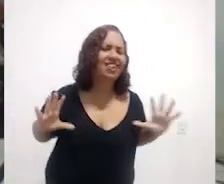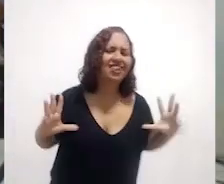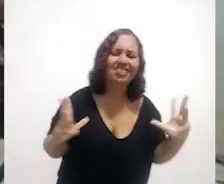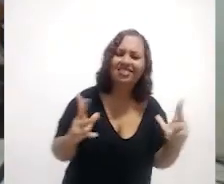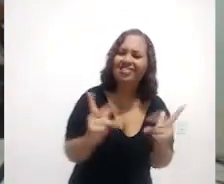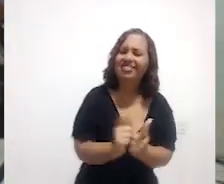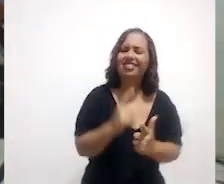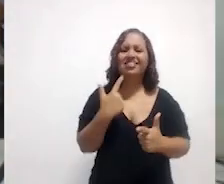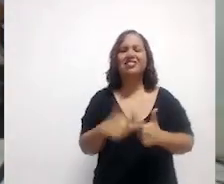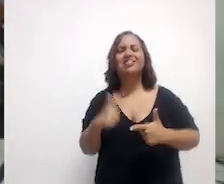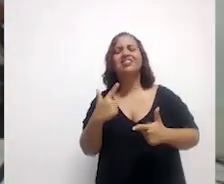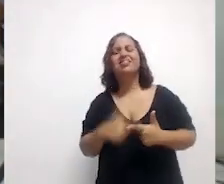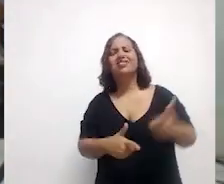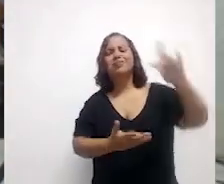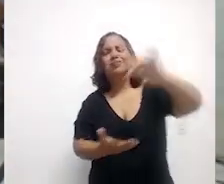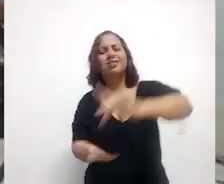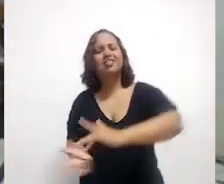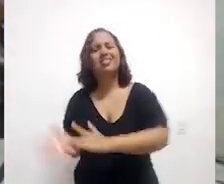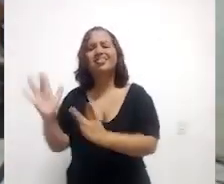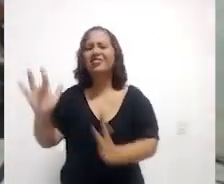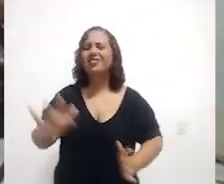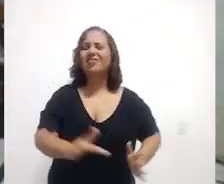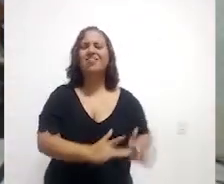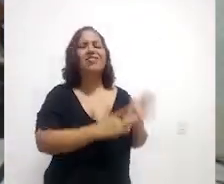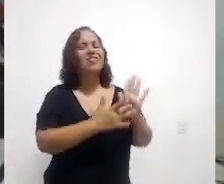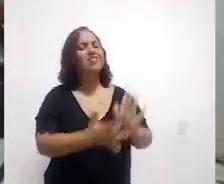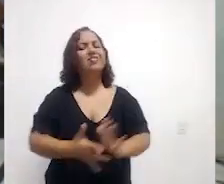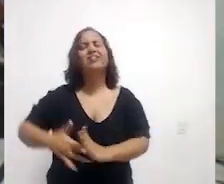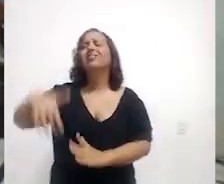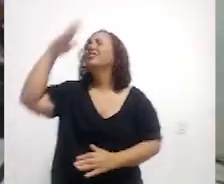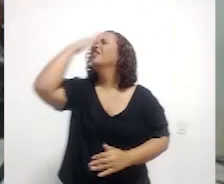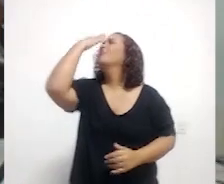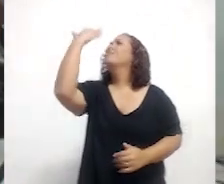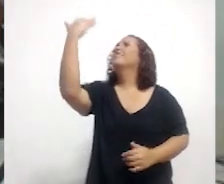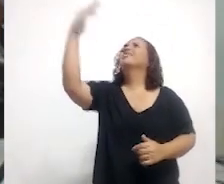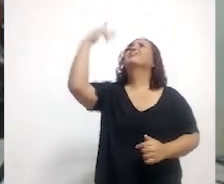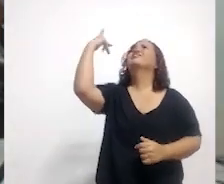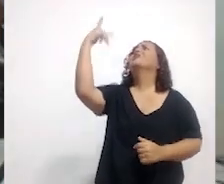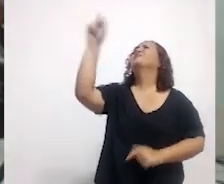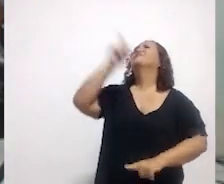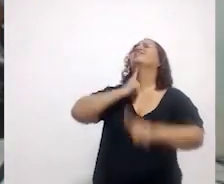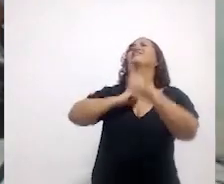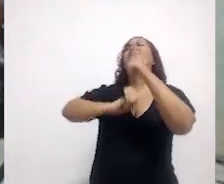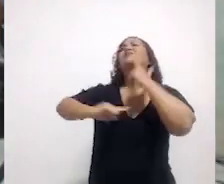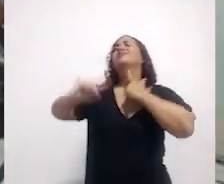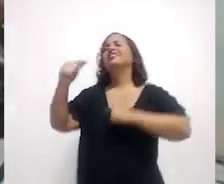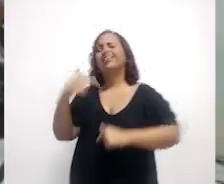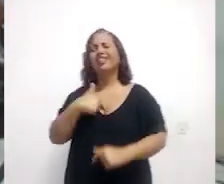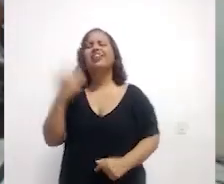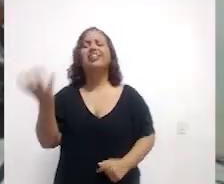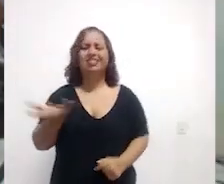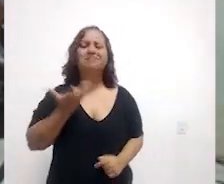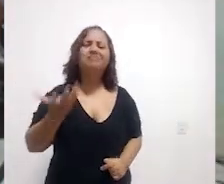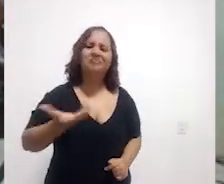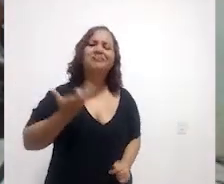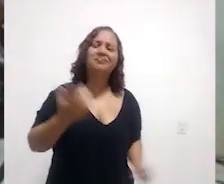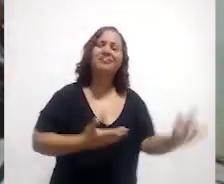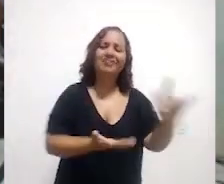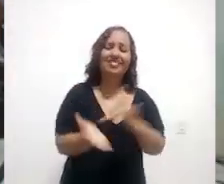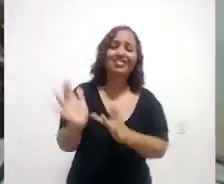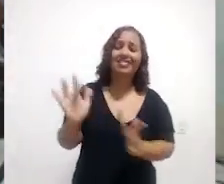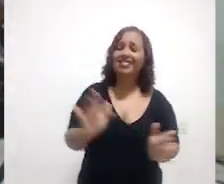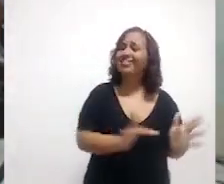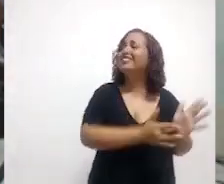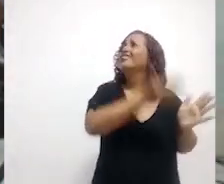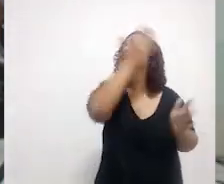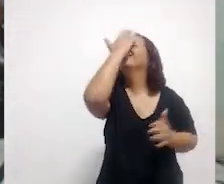ferida. Jesus, tua presença é o que eu mais quero. Jesus, tua